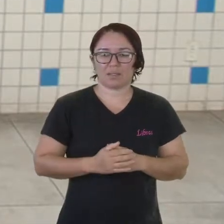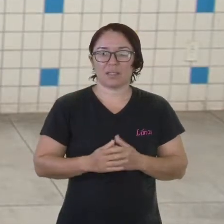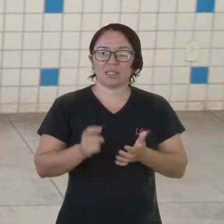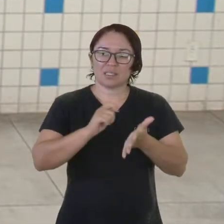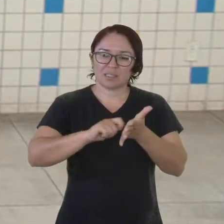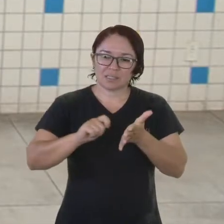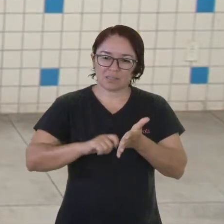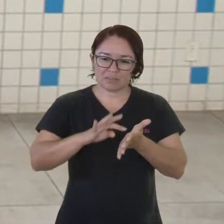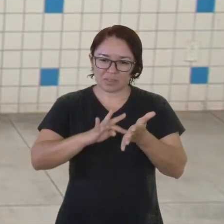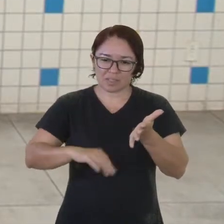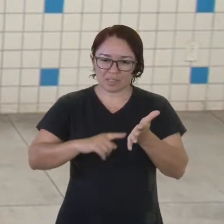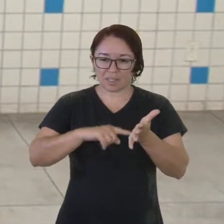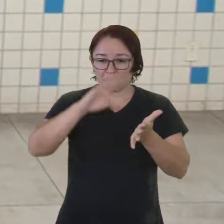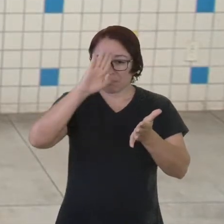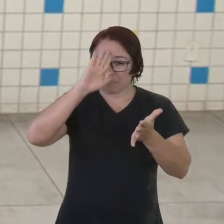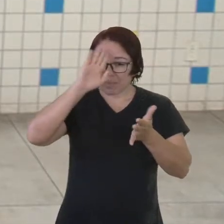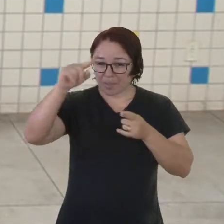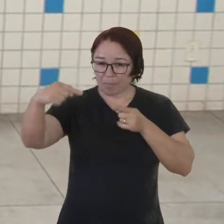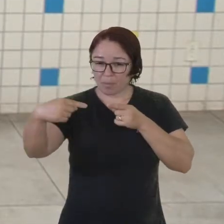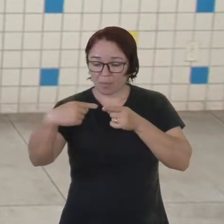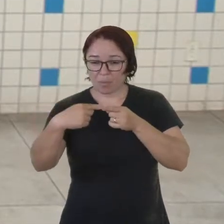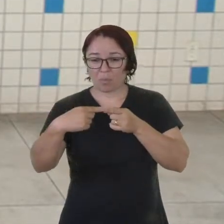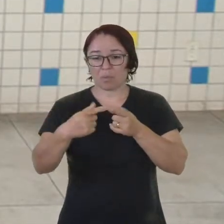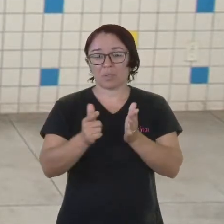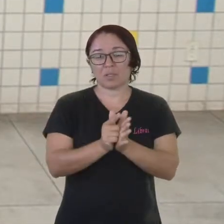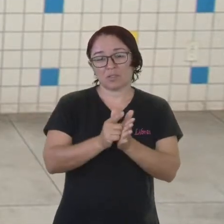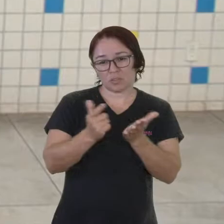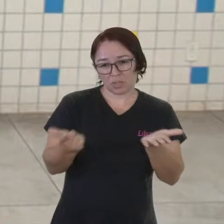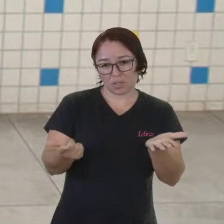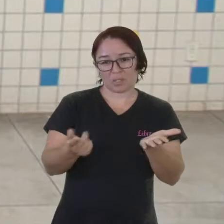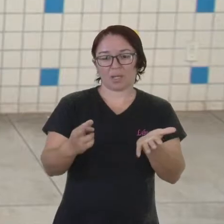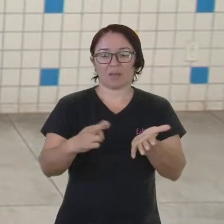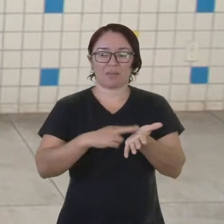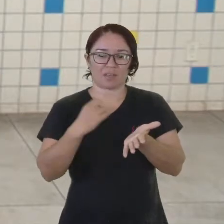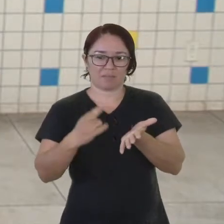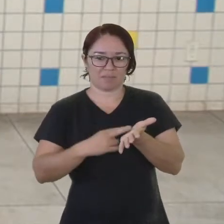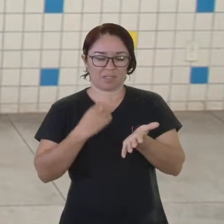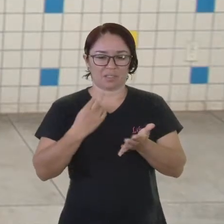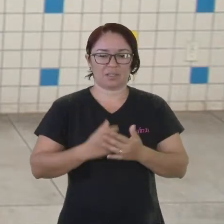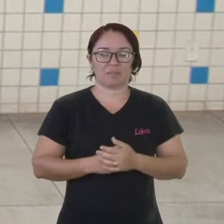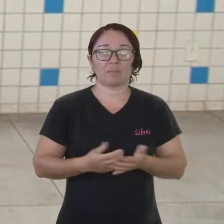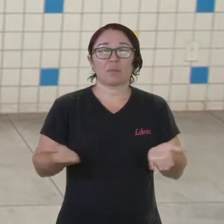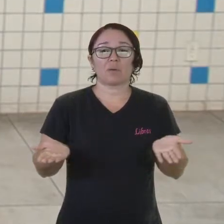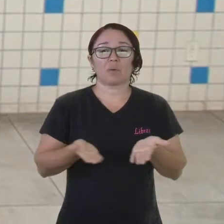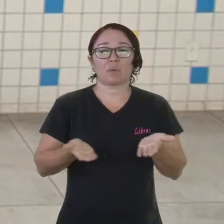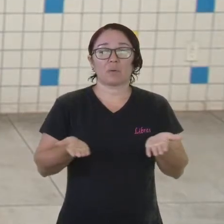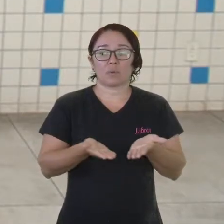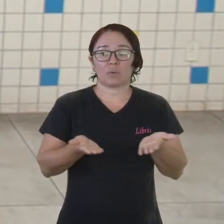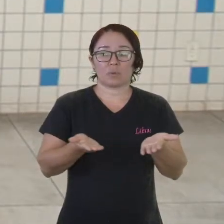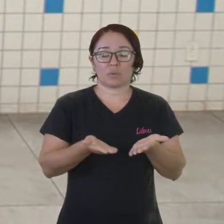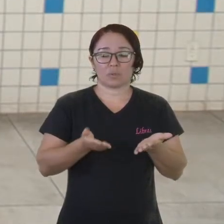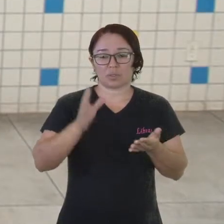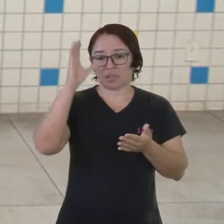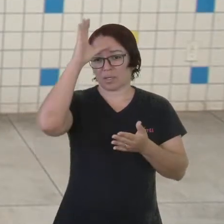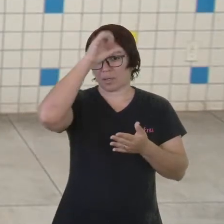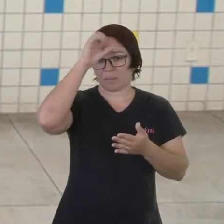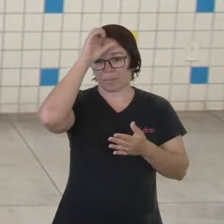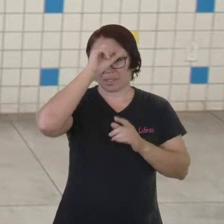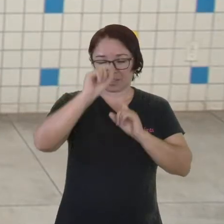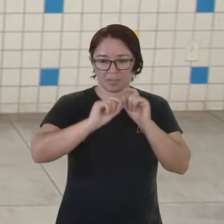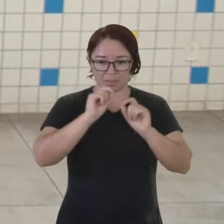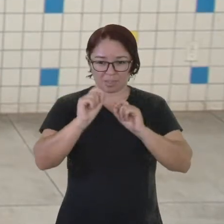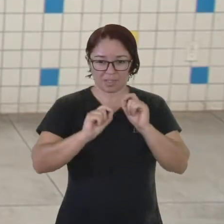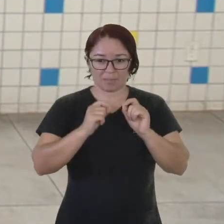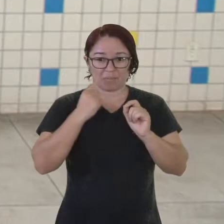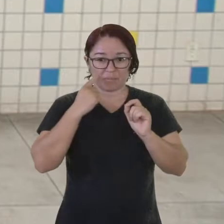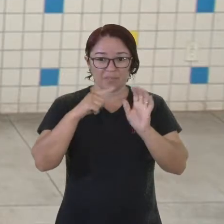e revistas, certinho? Na aula de hoje, nós vamos conhecer uma crônica. Nós